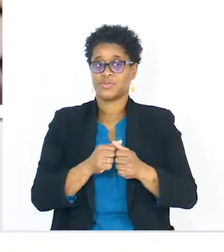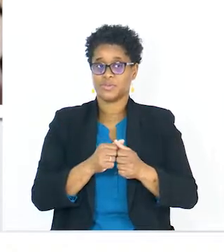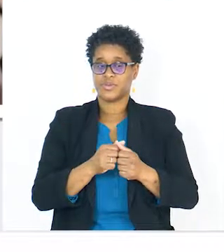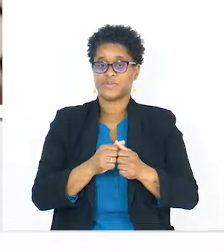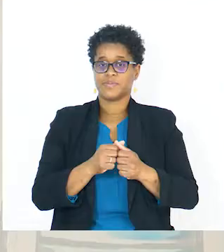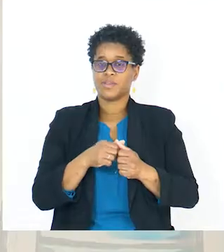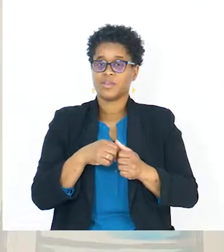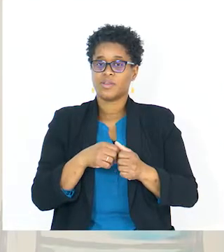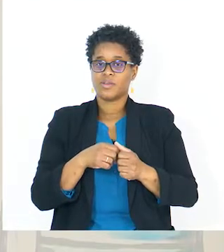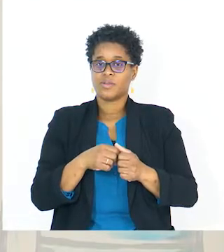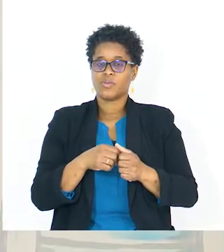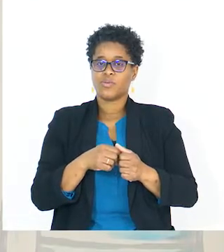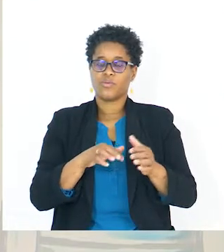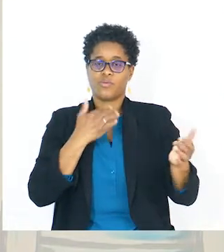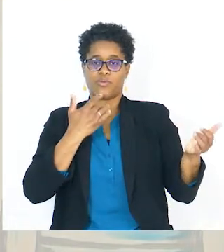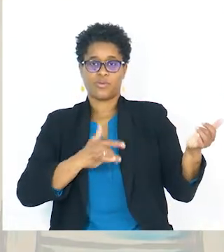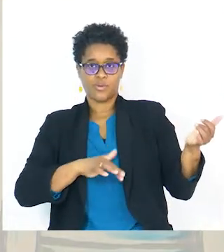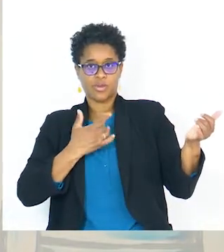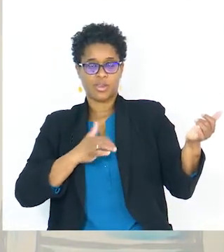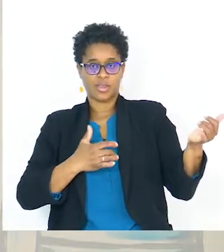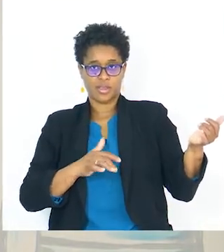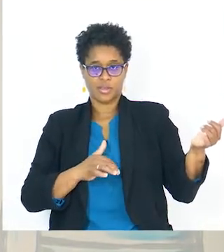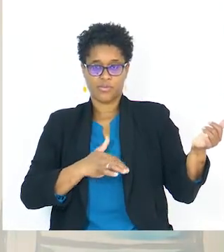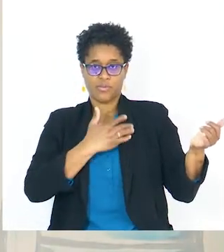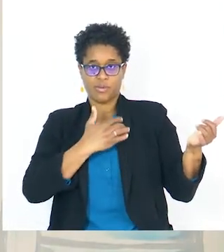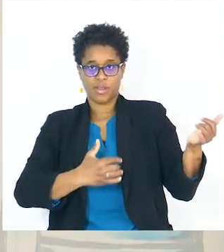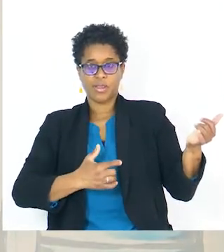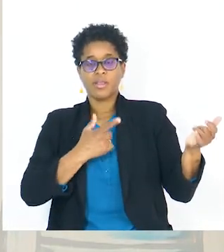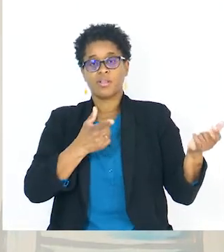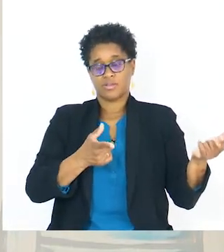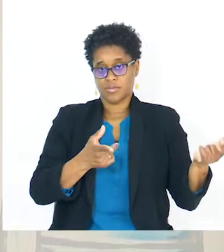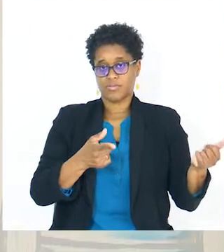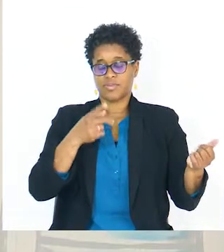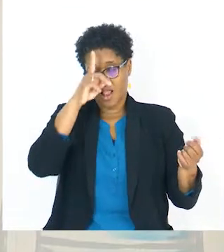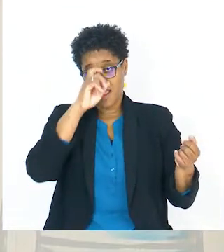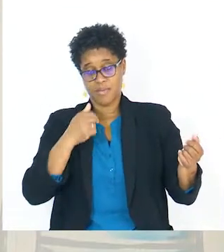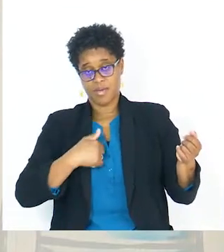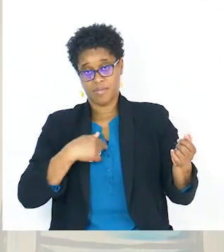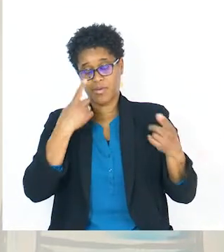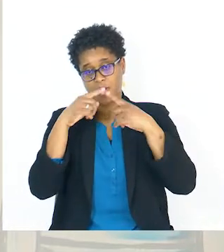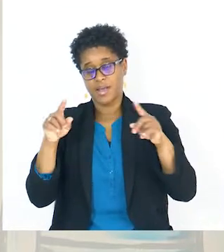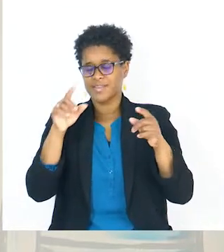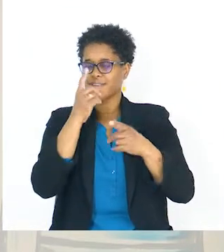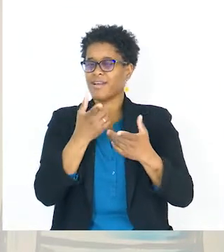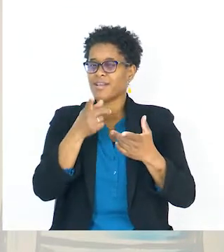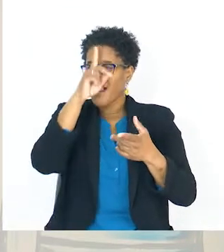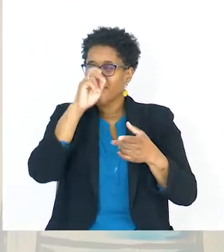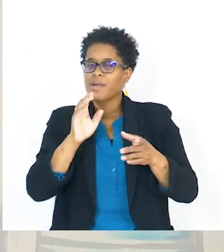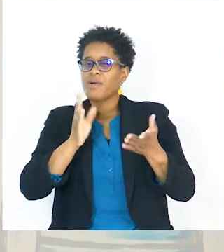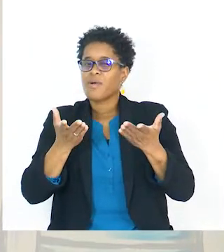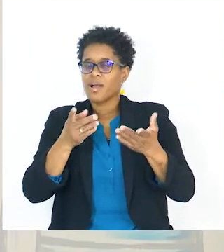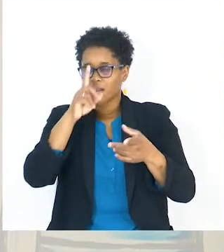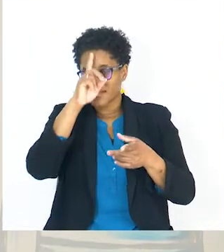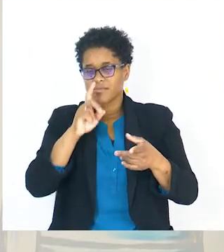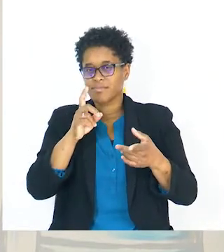instrumentos. O violino, para isso lembra-me uma canção. Vamos lá lembrar aquela canção